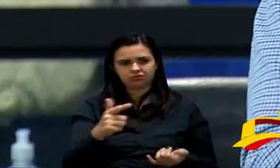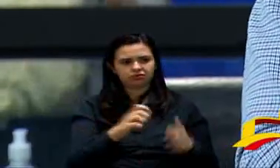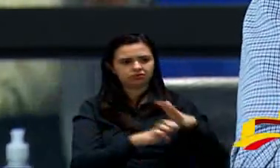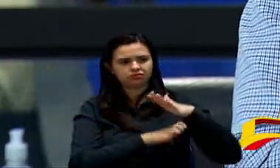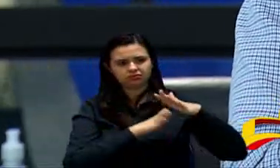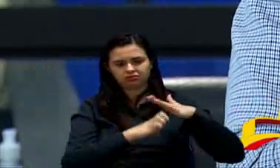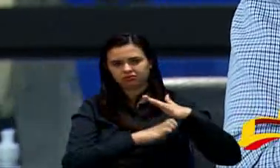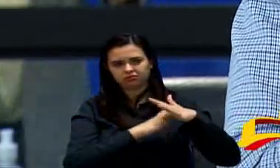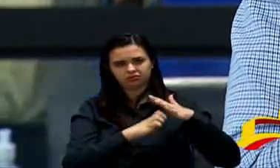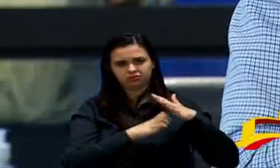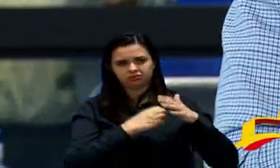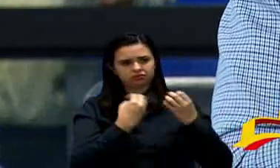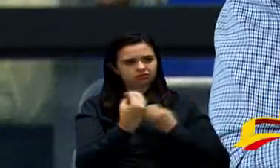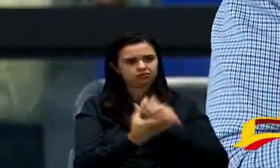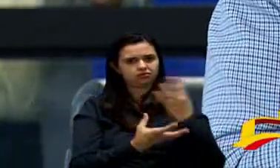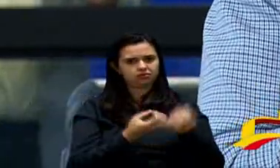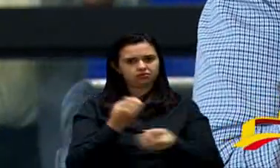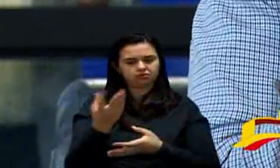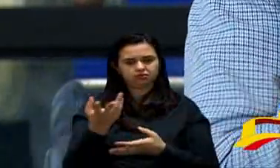os governadores do Nordeste estavam